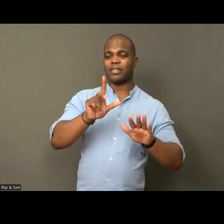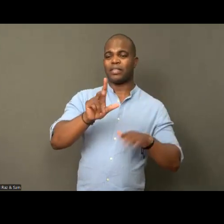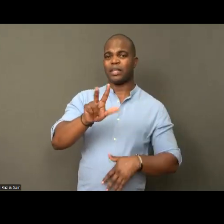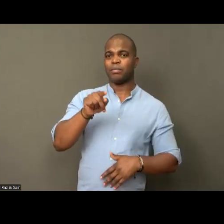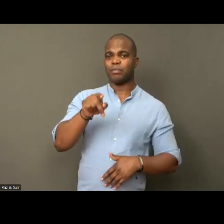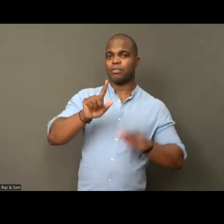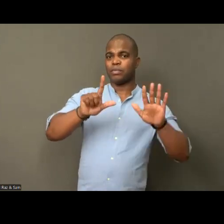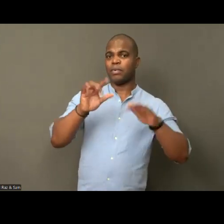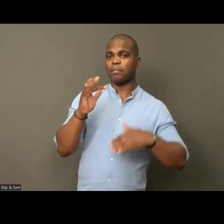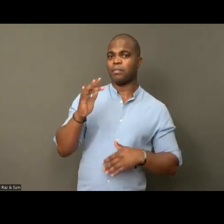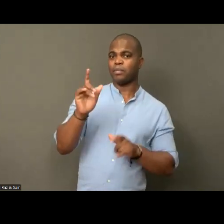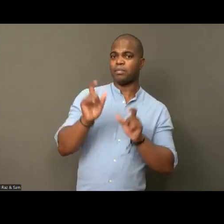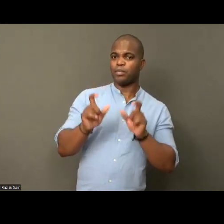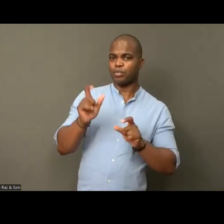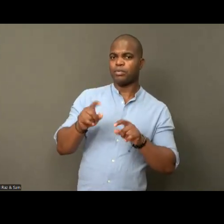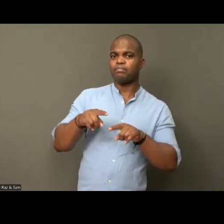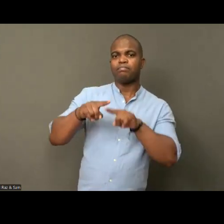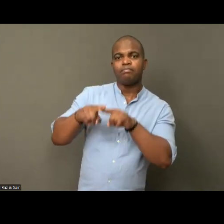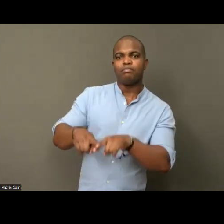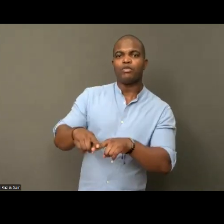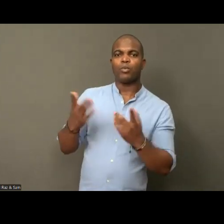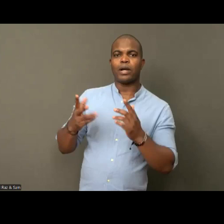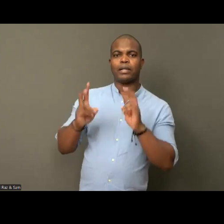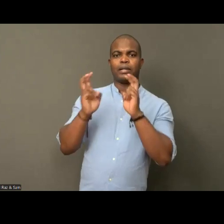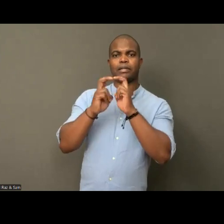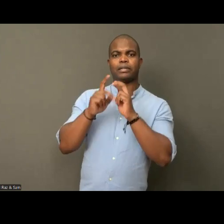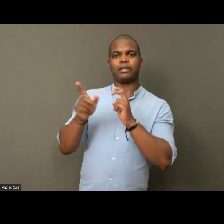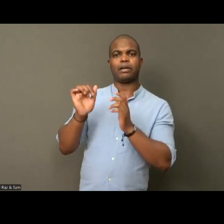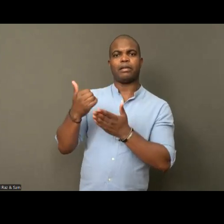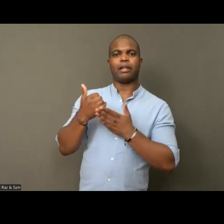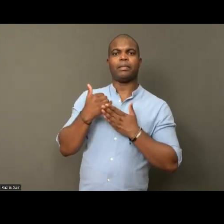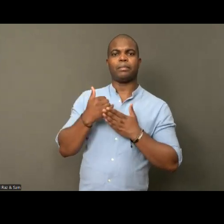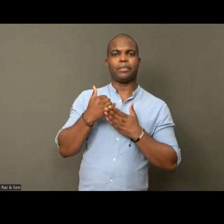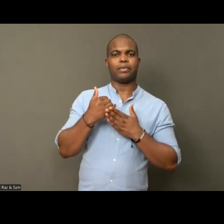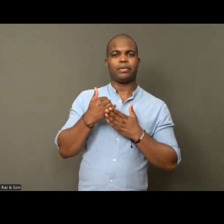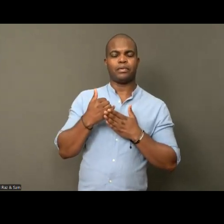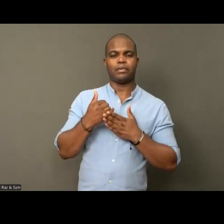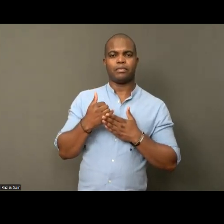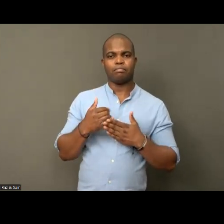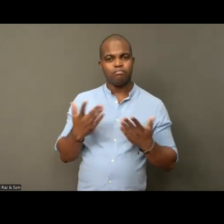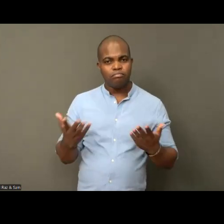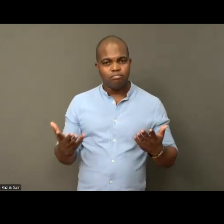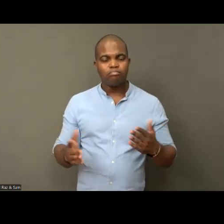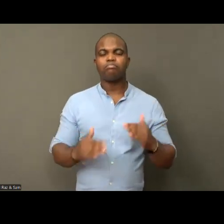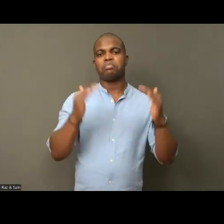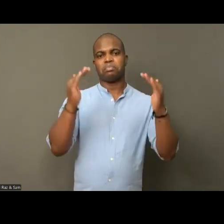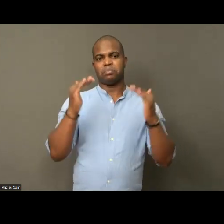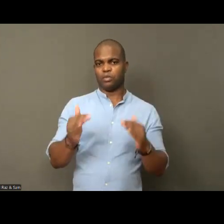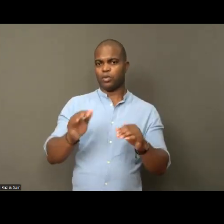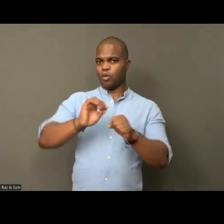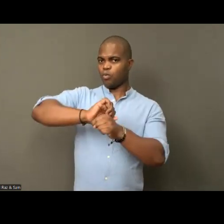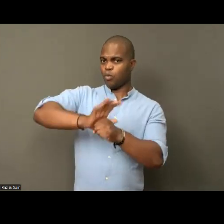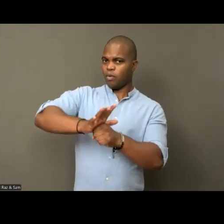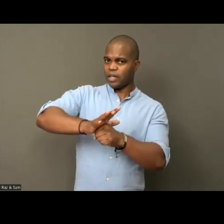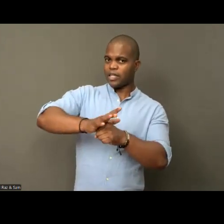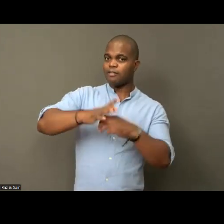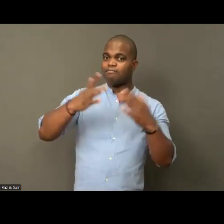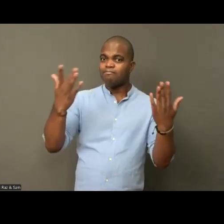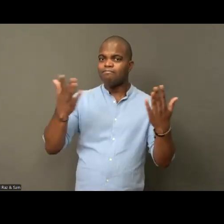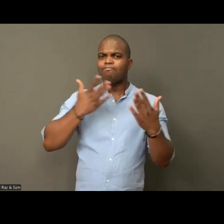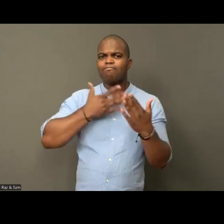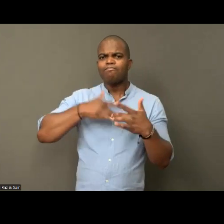da eliminação de doenças transmissíveis na região, mas muitas abordagens inovadoras foram postas em prática para garantir